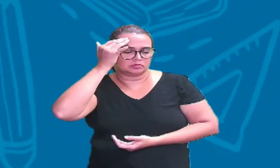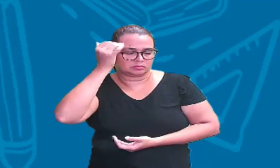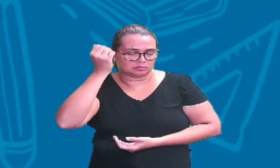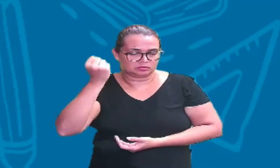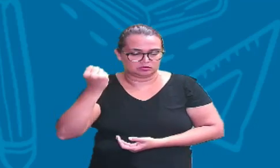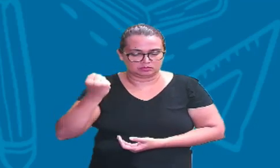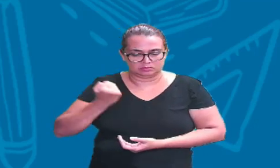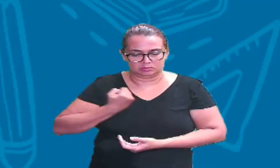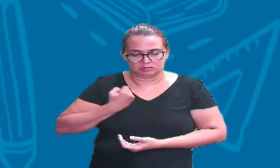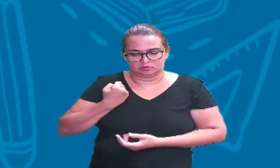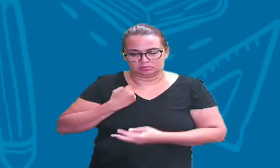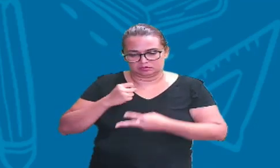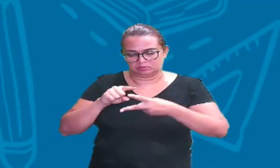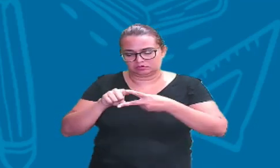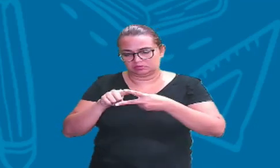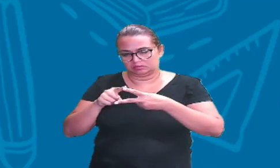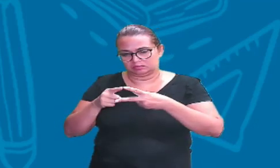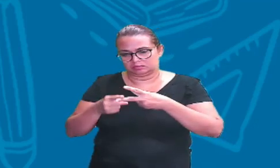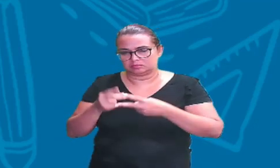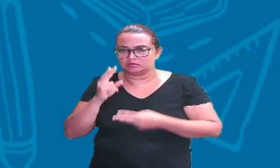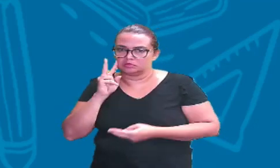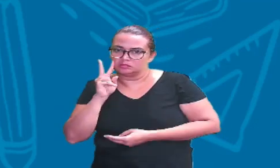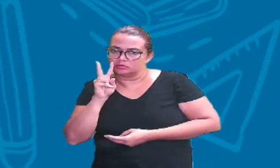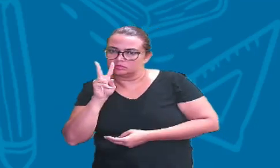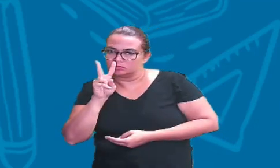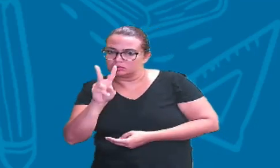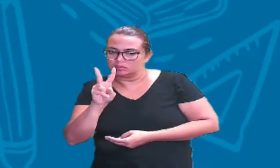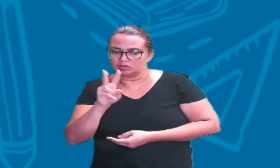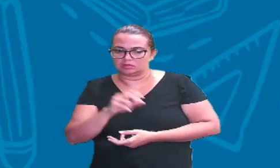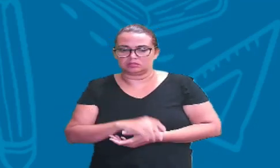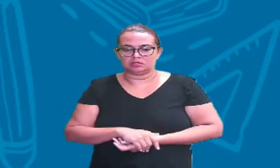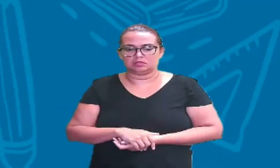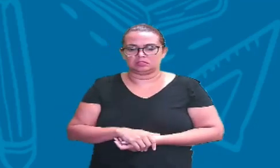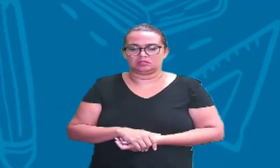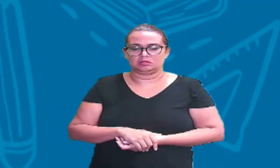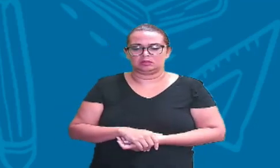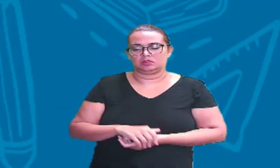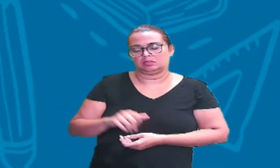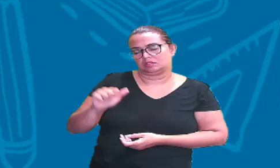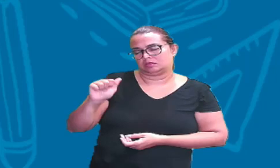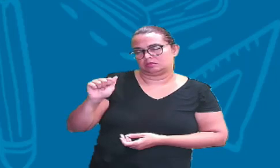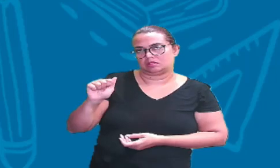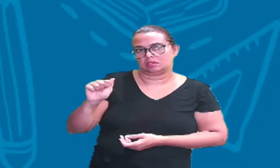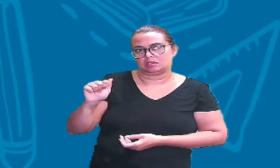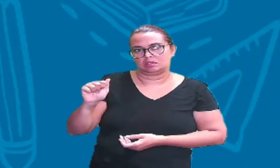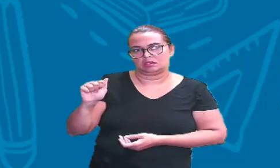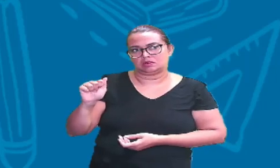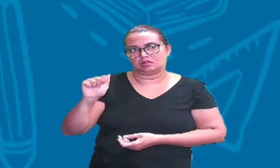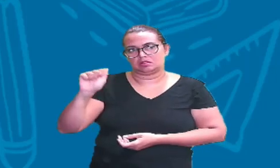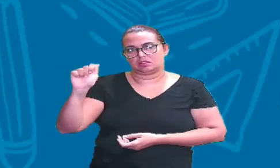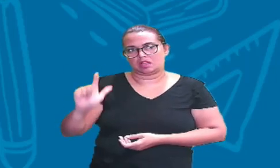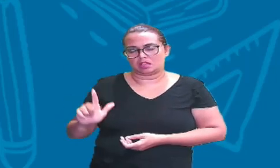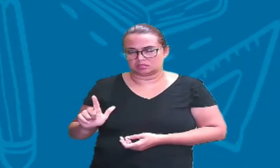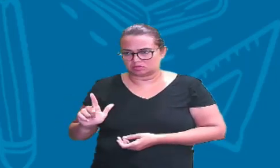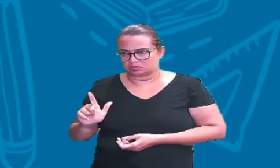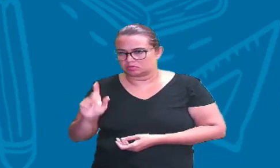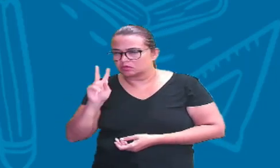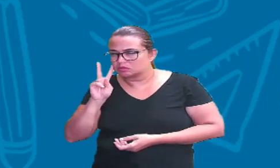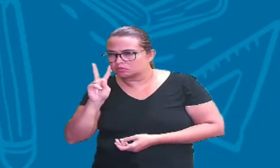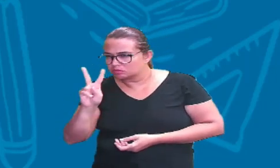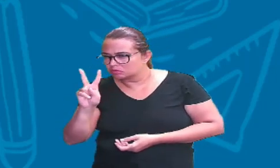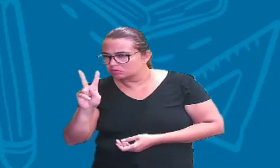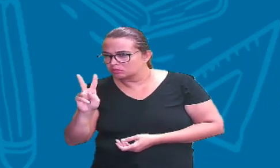medida angular, só olhando para o meu ângulo A, o ângulo azul? Não, eu